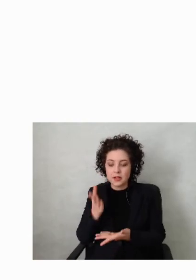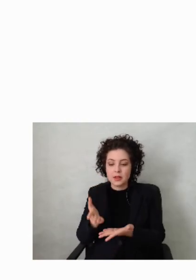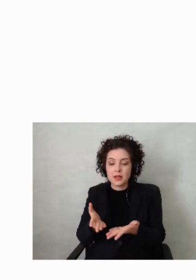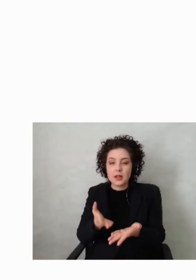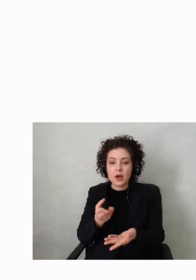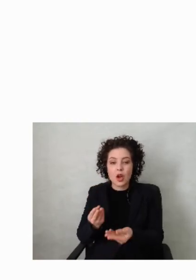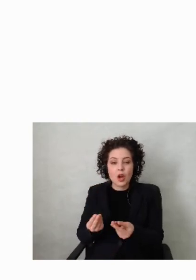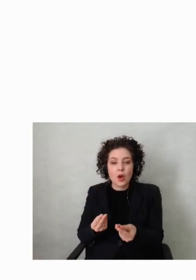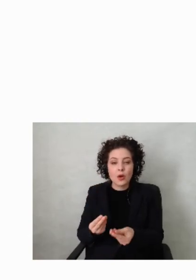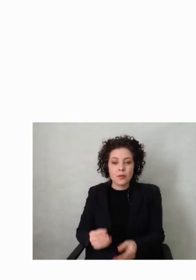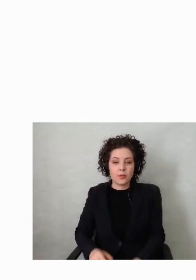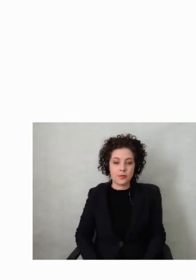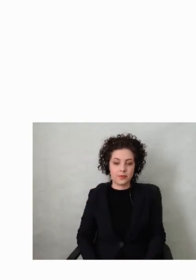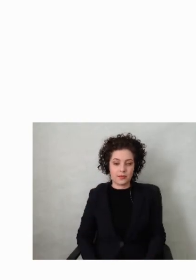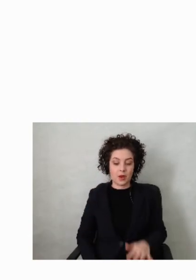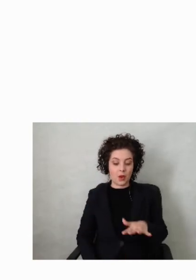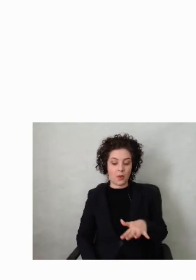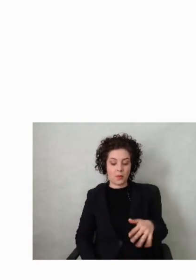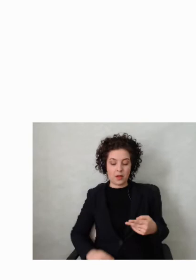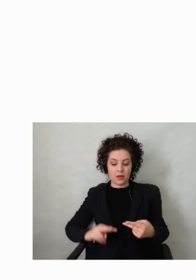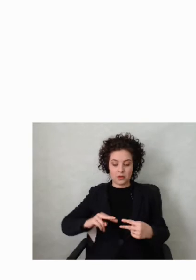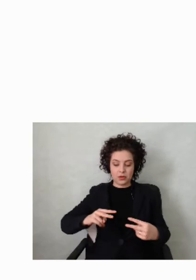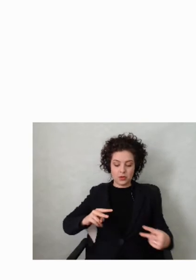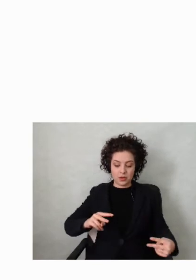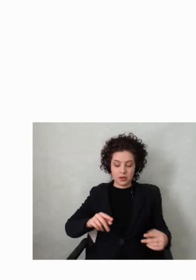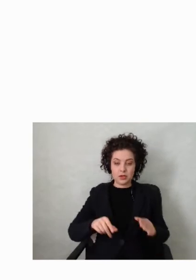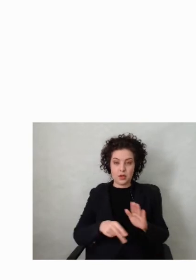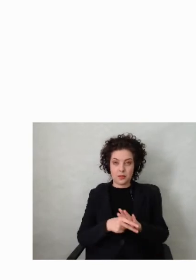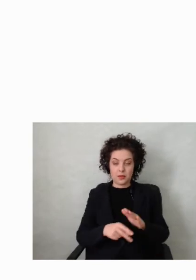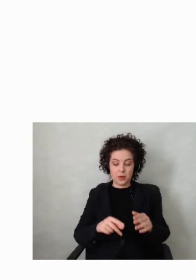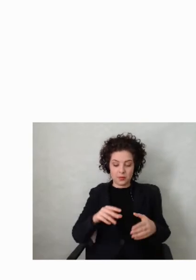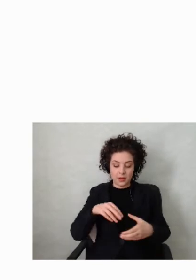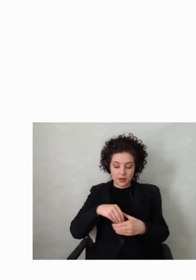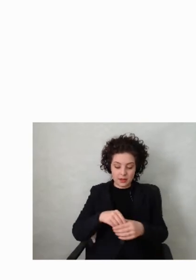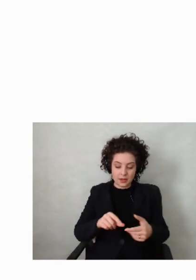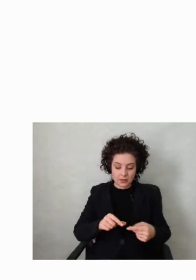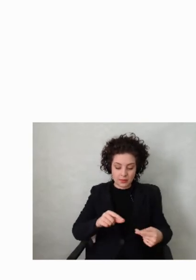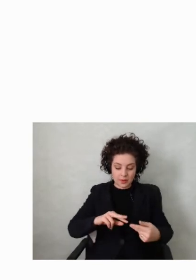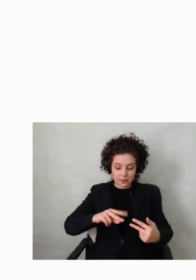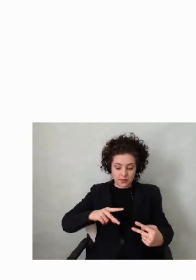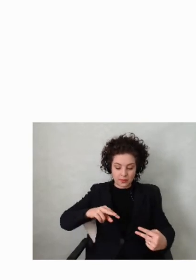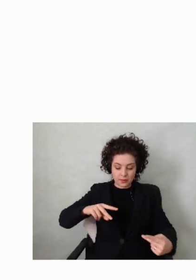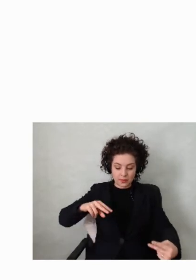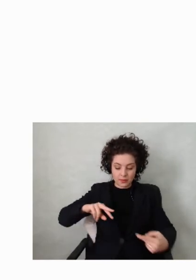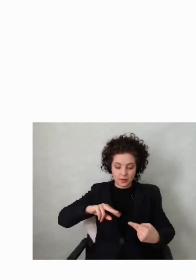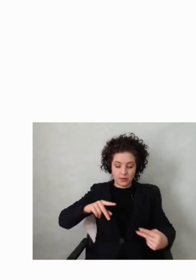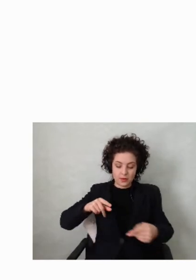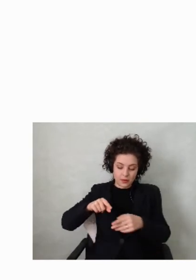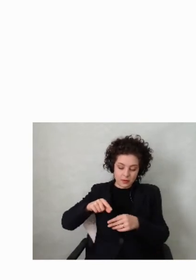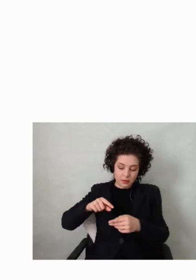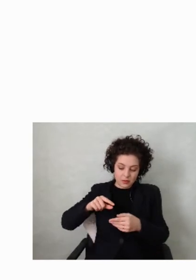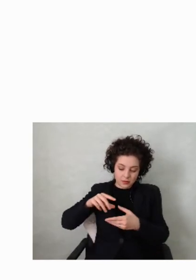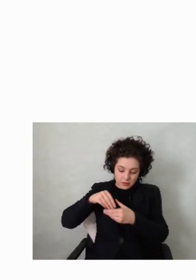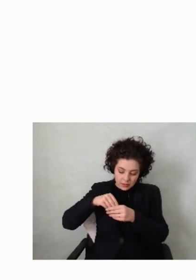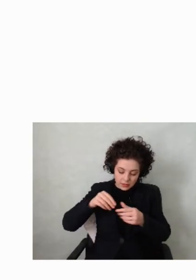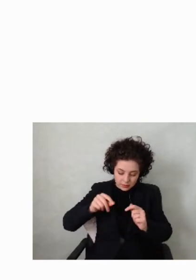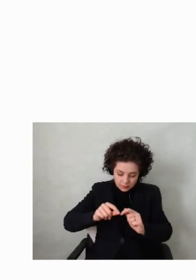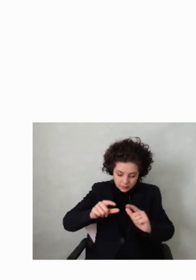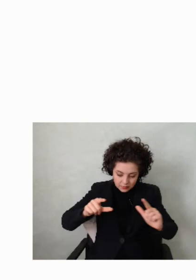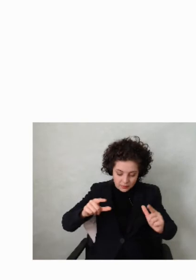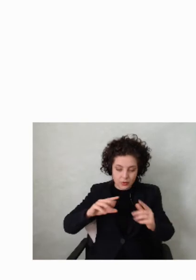Uma área de genética de micro-organismos, com sequenciamento total de micro-organismos e bioinformática, mecanismos